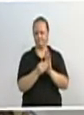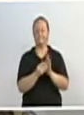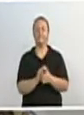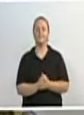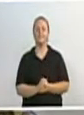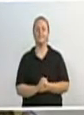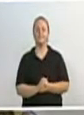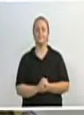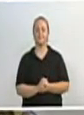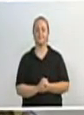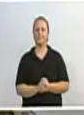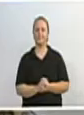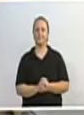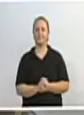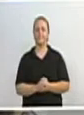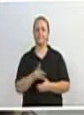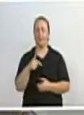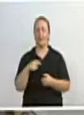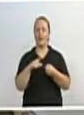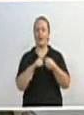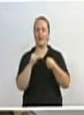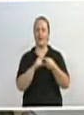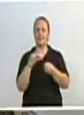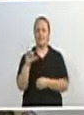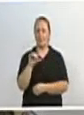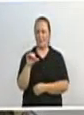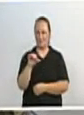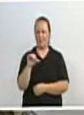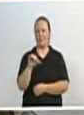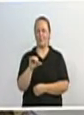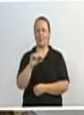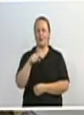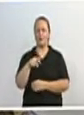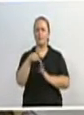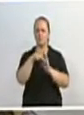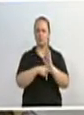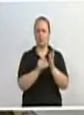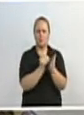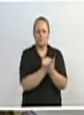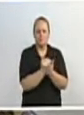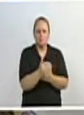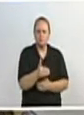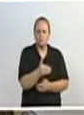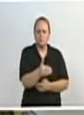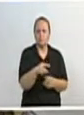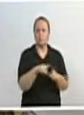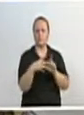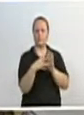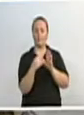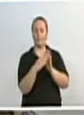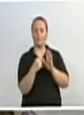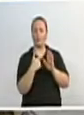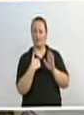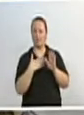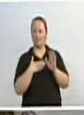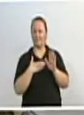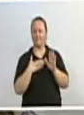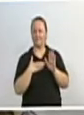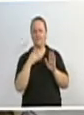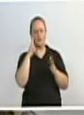um texto do artigo 9º, talvez ele não seja no projeto de lei que originou agora, mas no modelo que eu tinha era o artigo 9º que